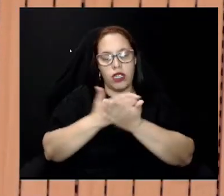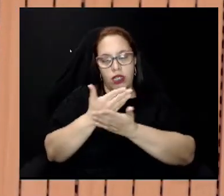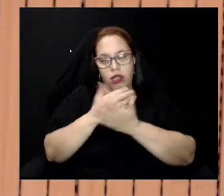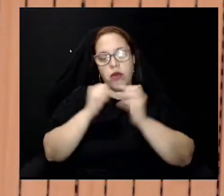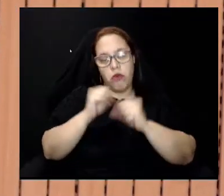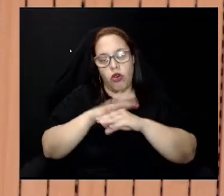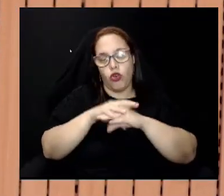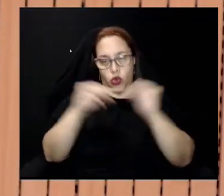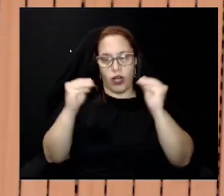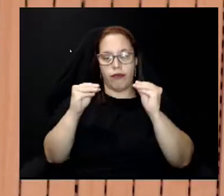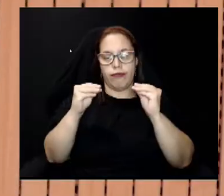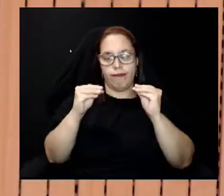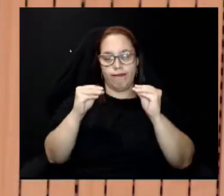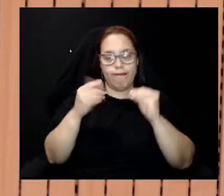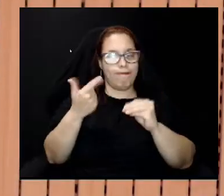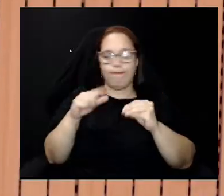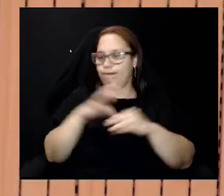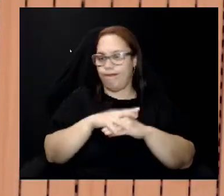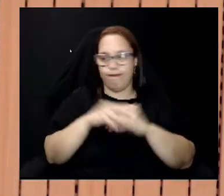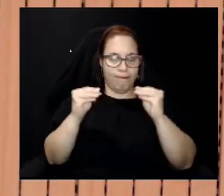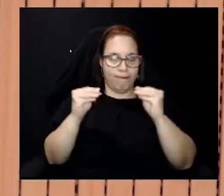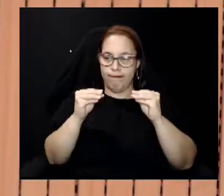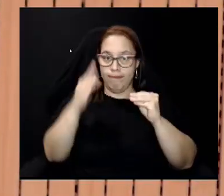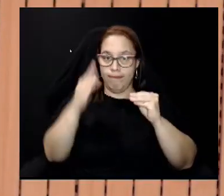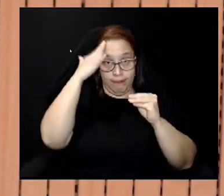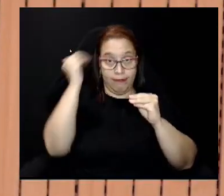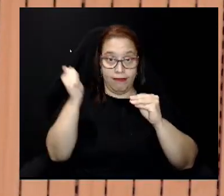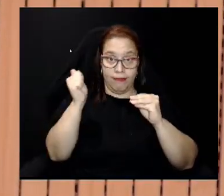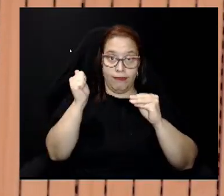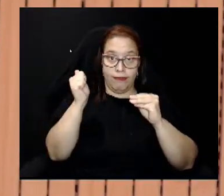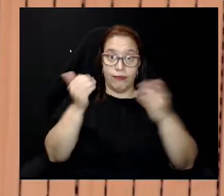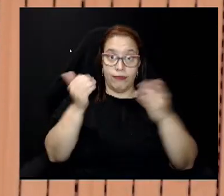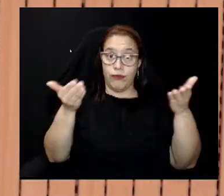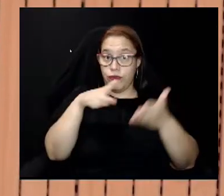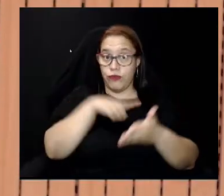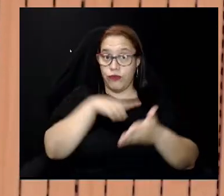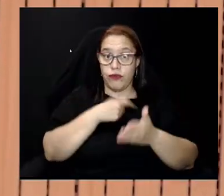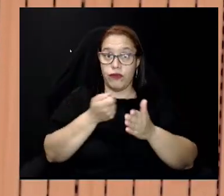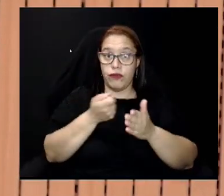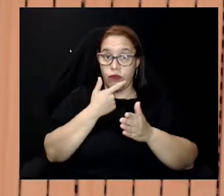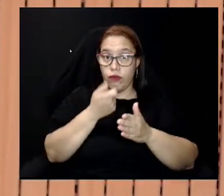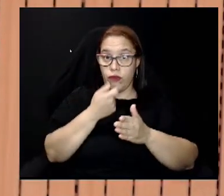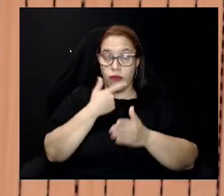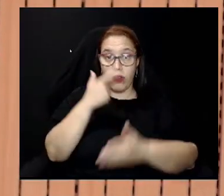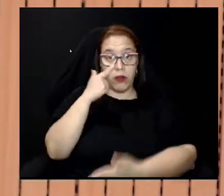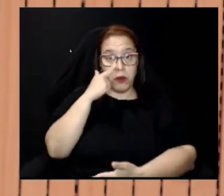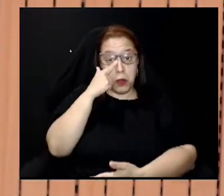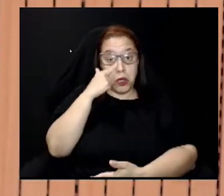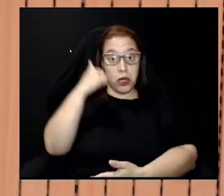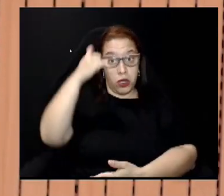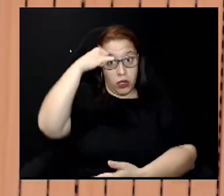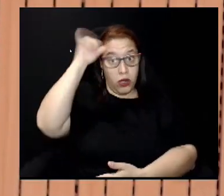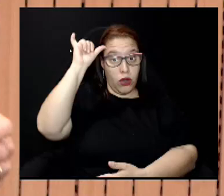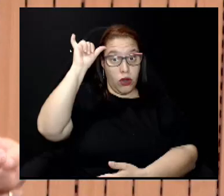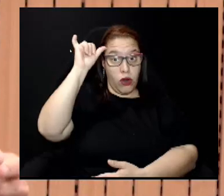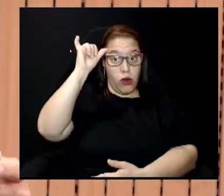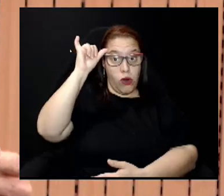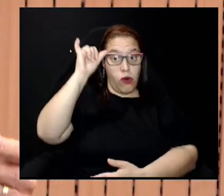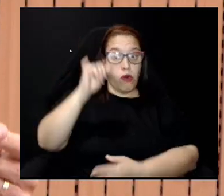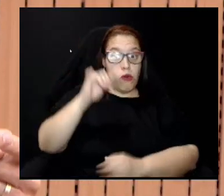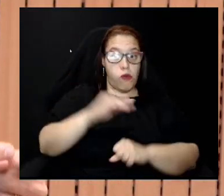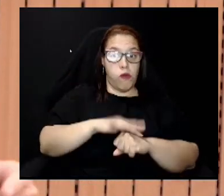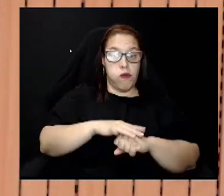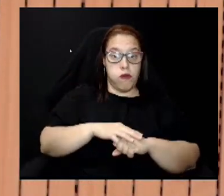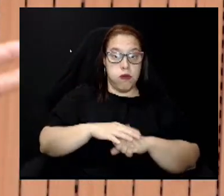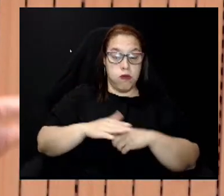se não tiver curado, né, a gente sabe disso, hoje nós temos drogas que elas evitam que a doença,